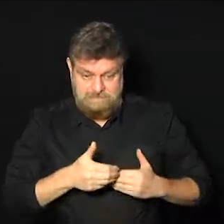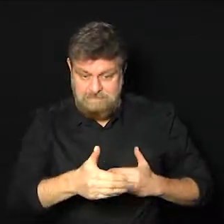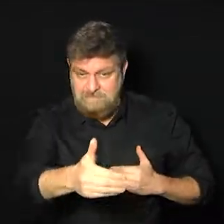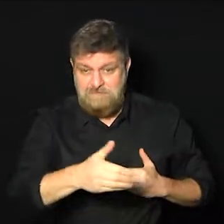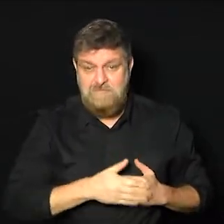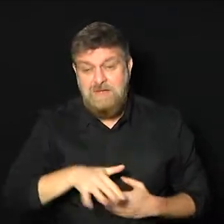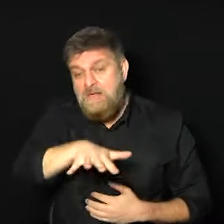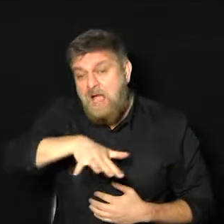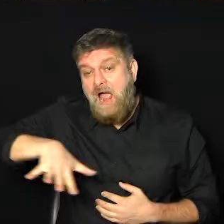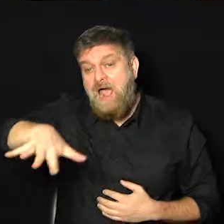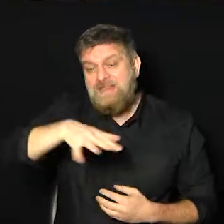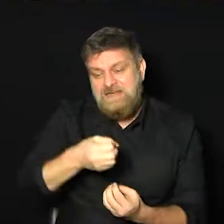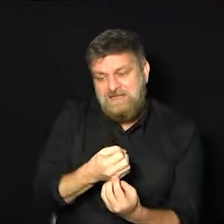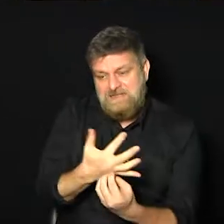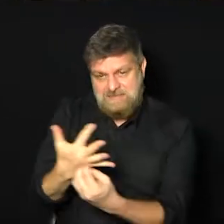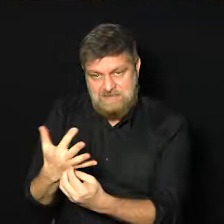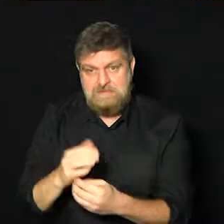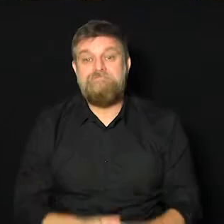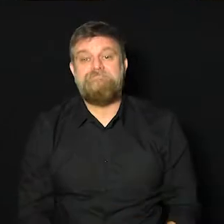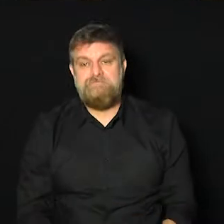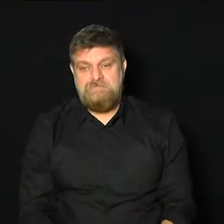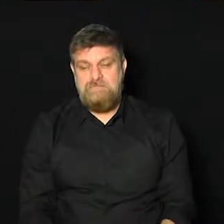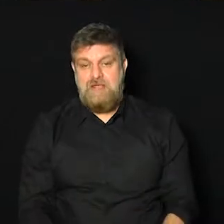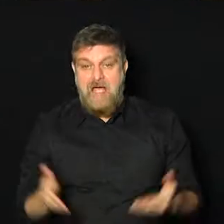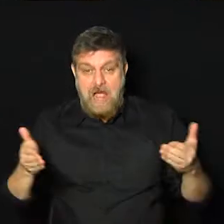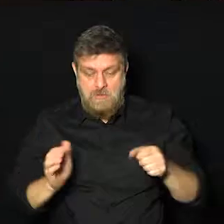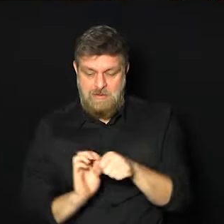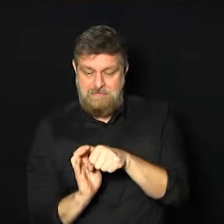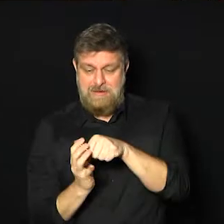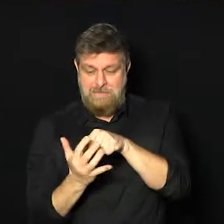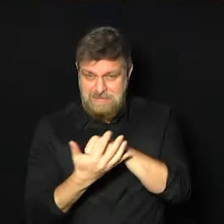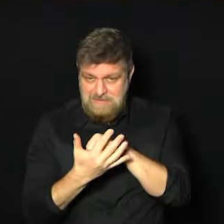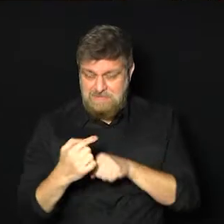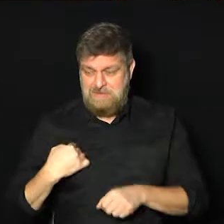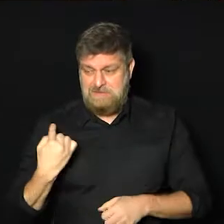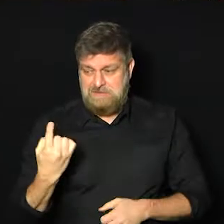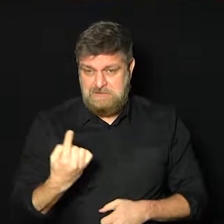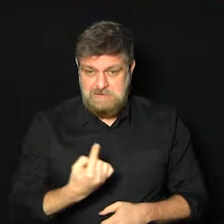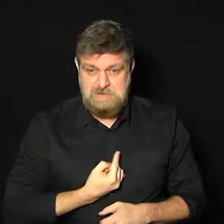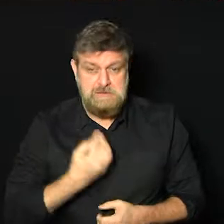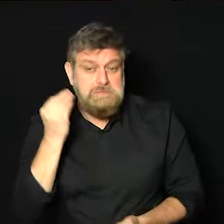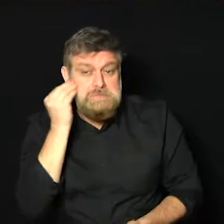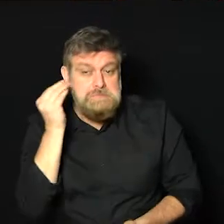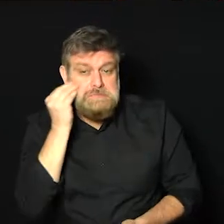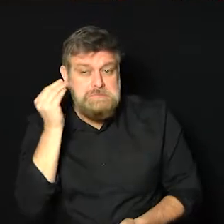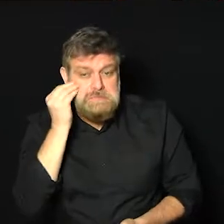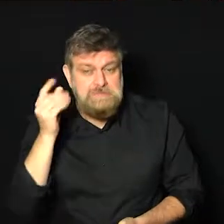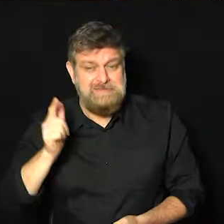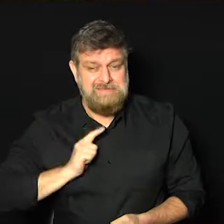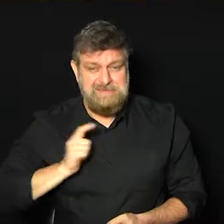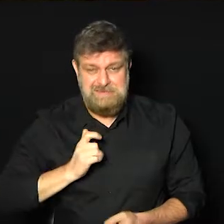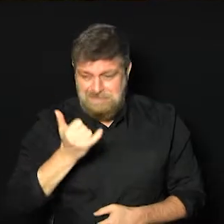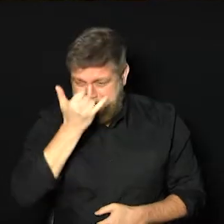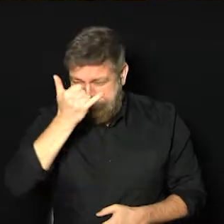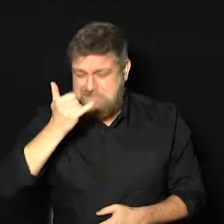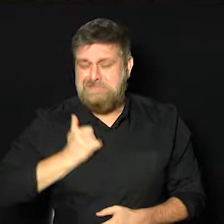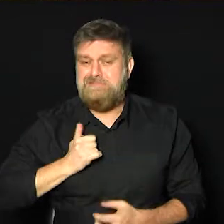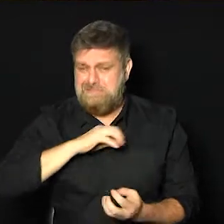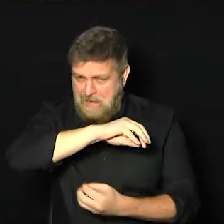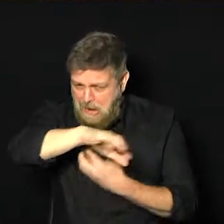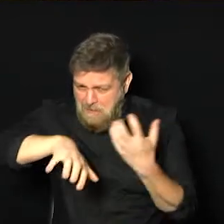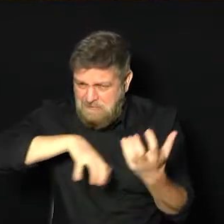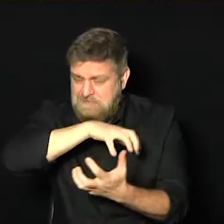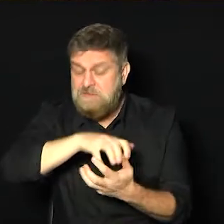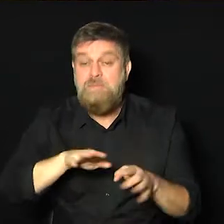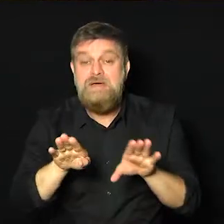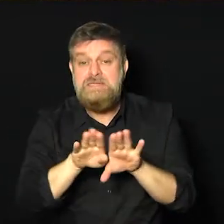diferente no mundo das artes. Esta pandemia ofereceu uma oportunidade, apesar de toda a tragédia que ela nos envolve, mas